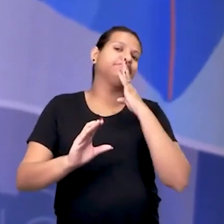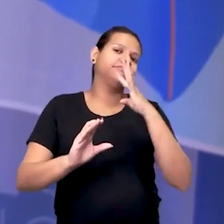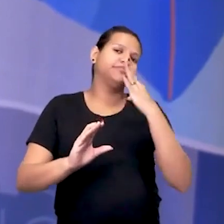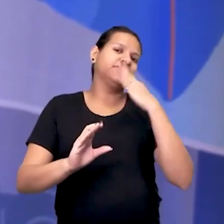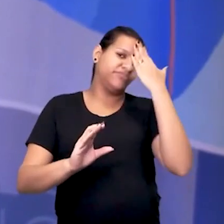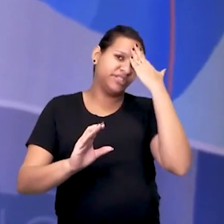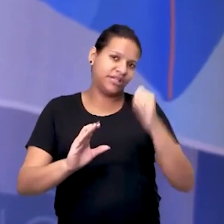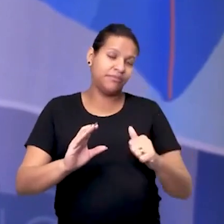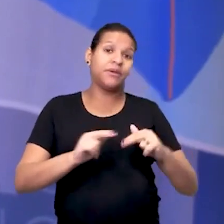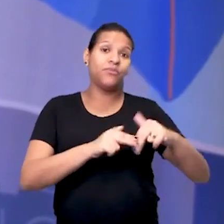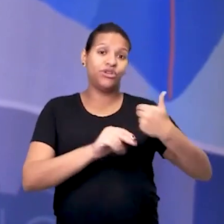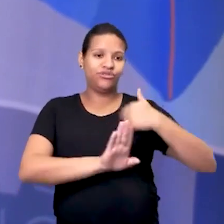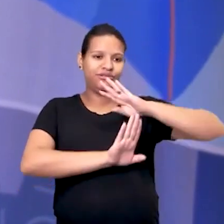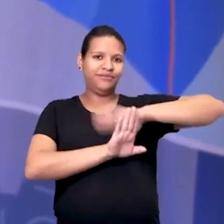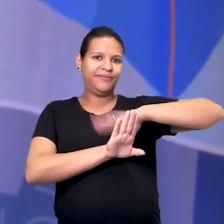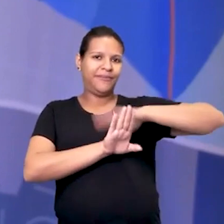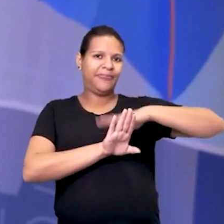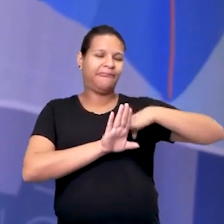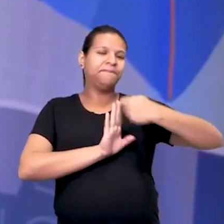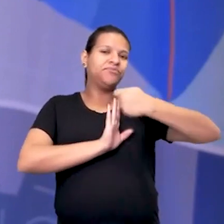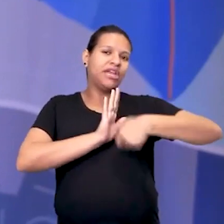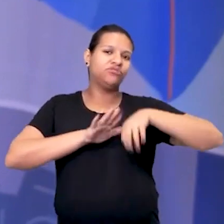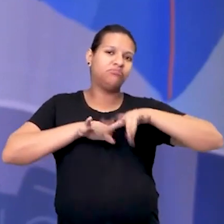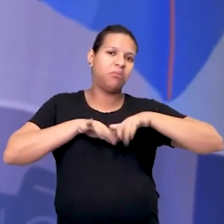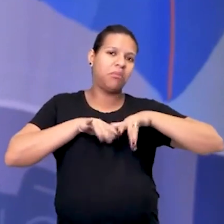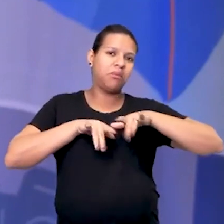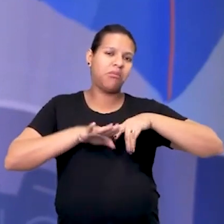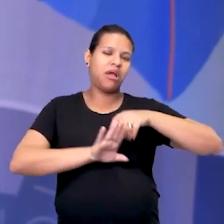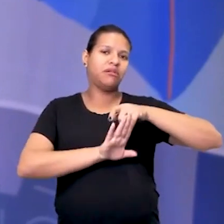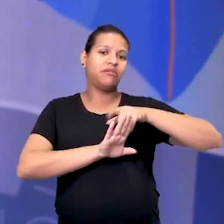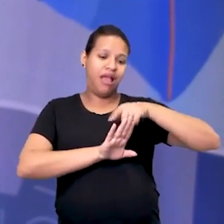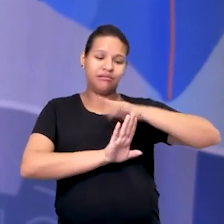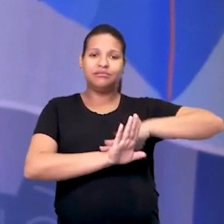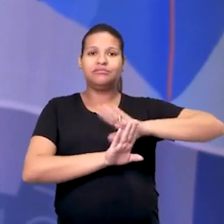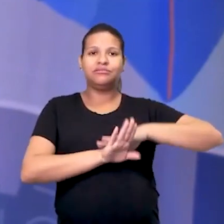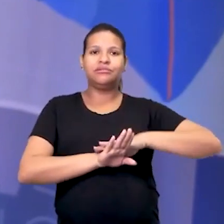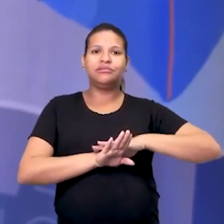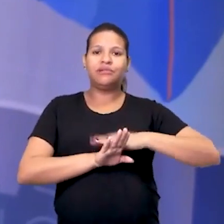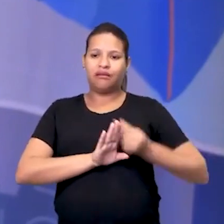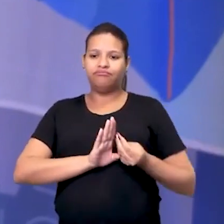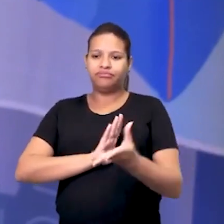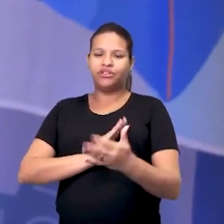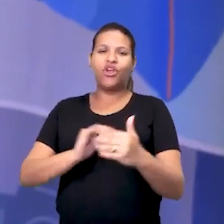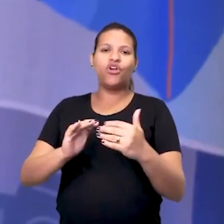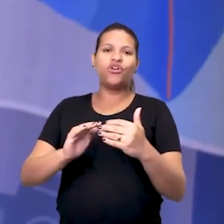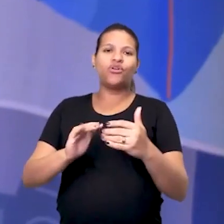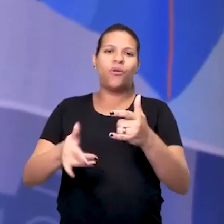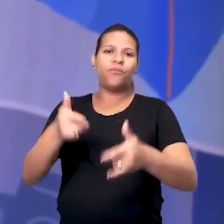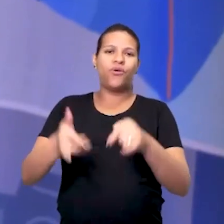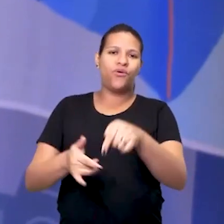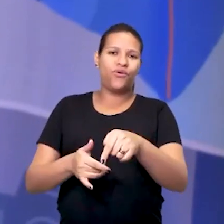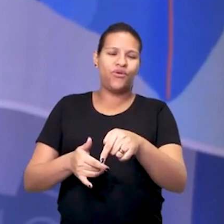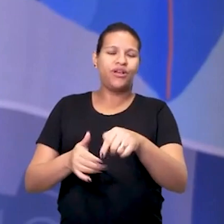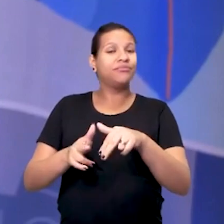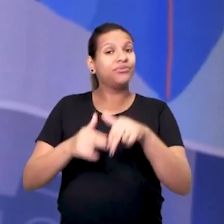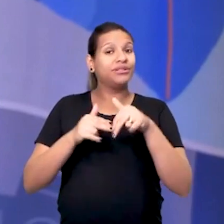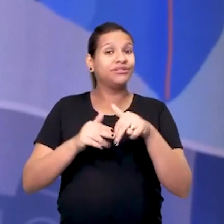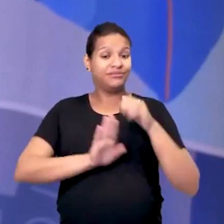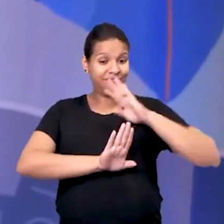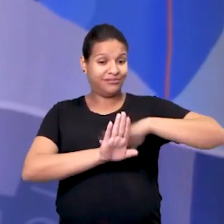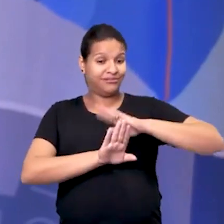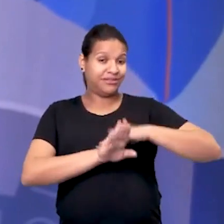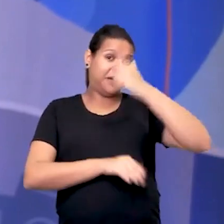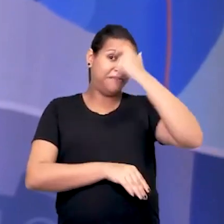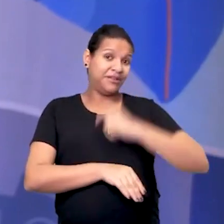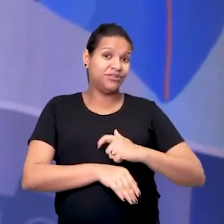conhecimento essa habilidade então ele tem que tá fazendo a curadoria do do conteúdo desses robôs né é essa pessoa que